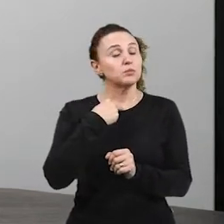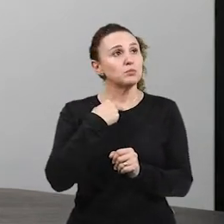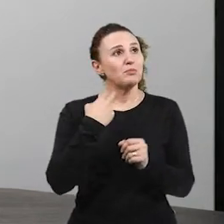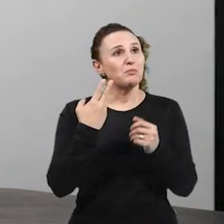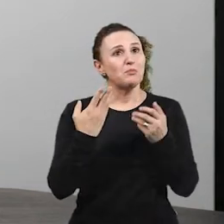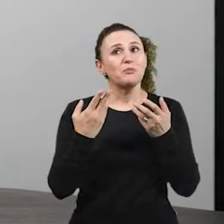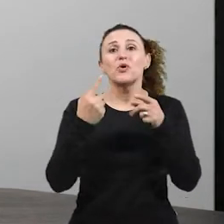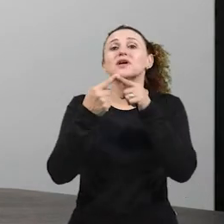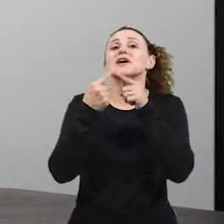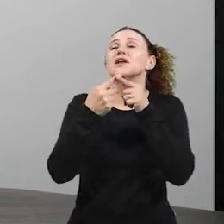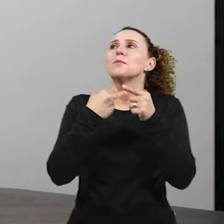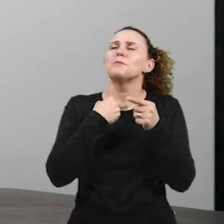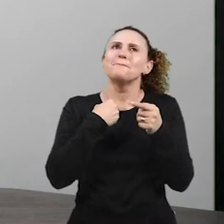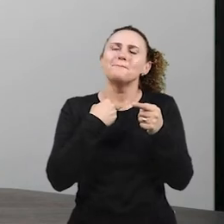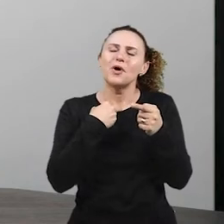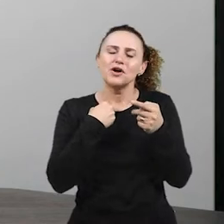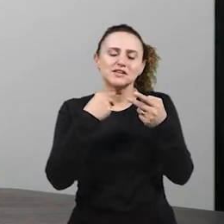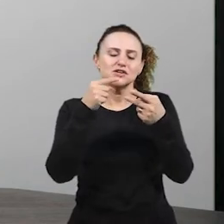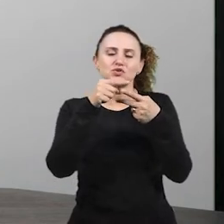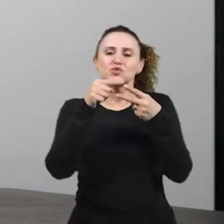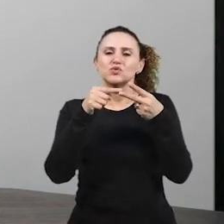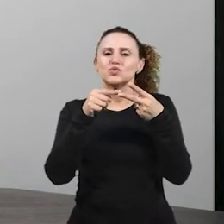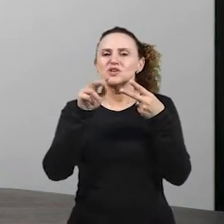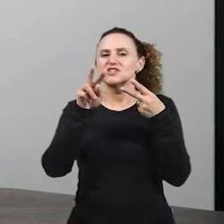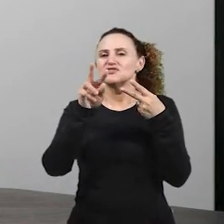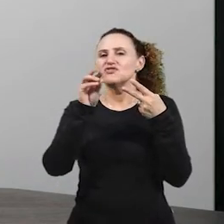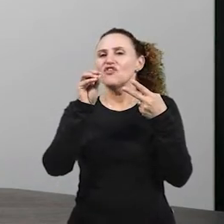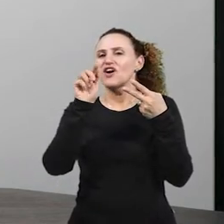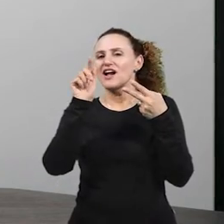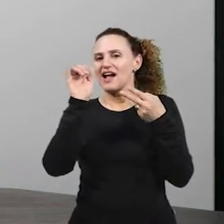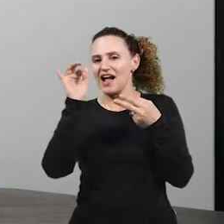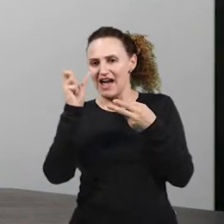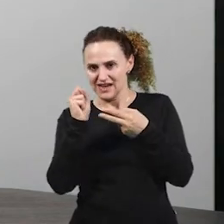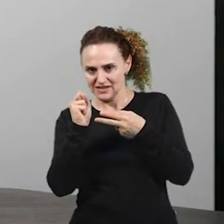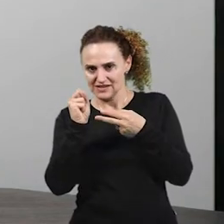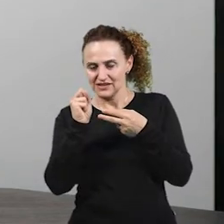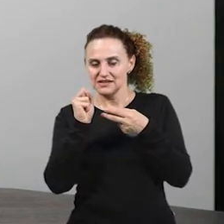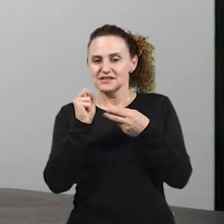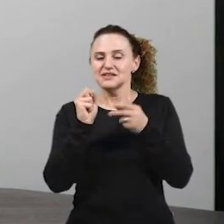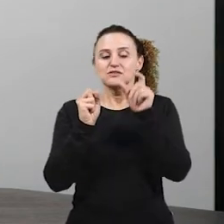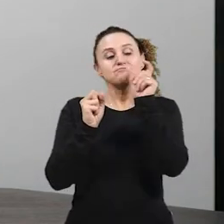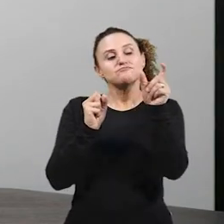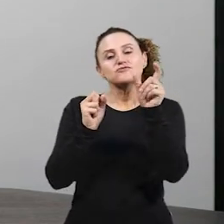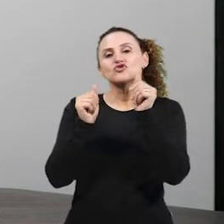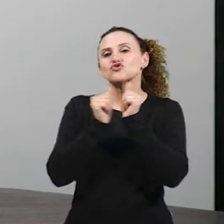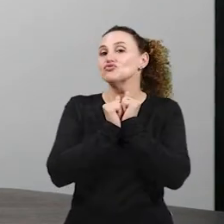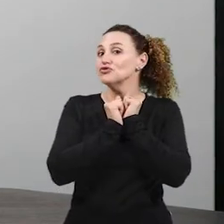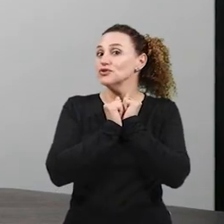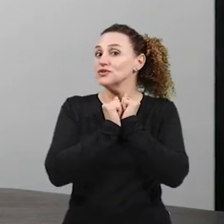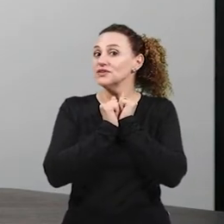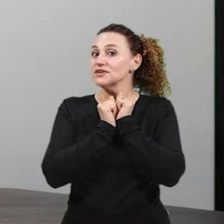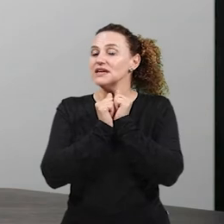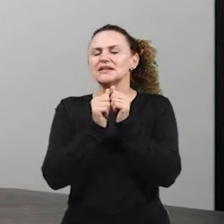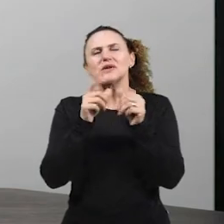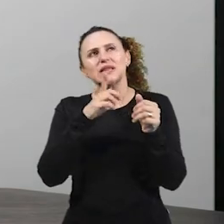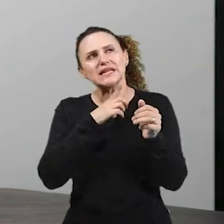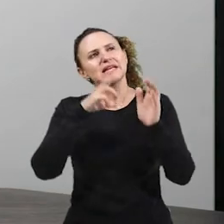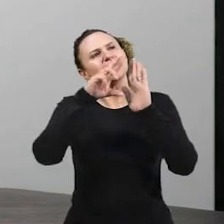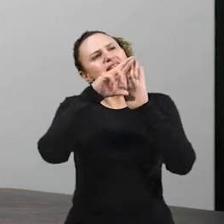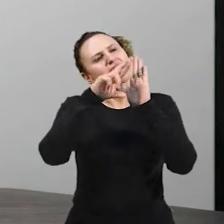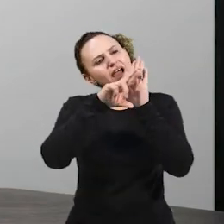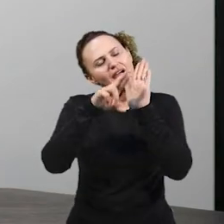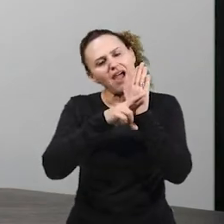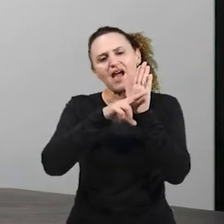na mesma sílaba Porque isso é uma regra fonológica da língua portuguesa Então nós vamos ter acesso a essas regras regras de